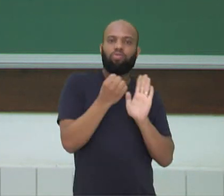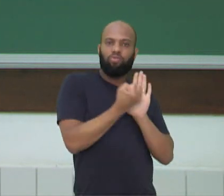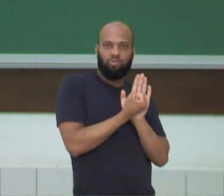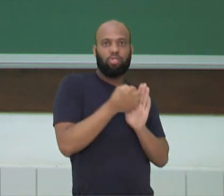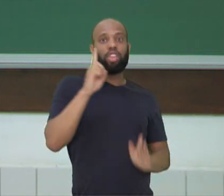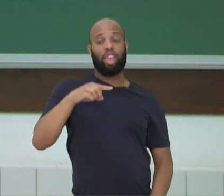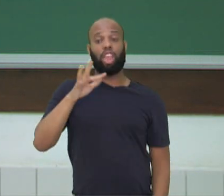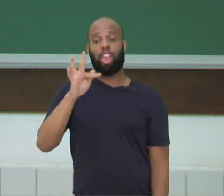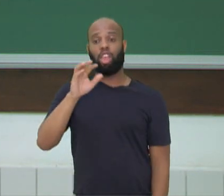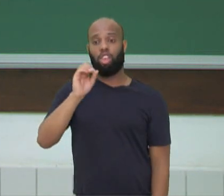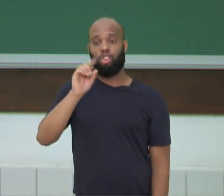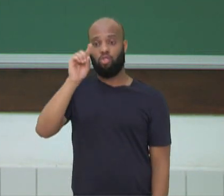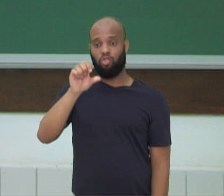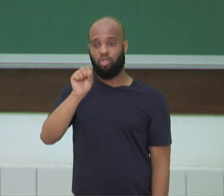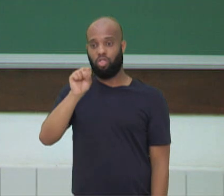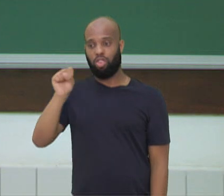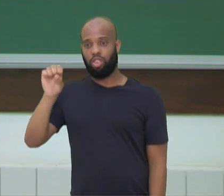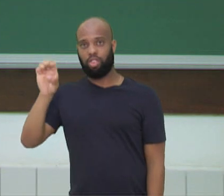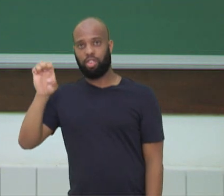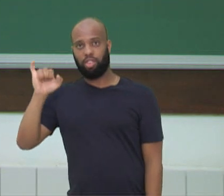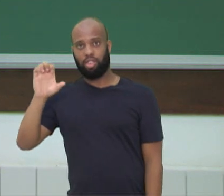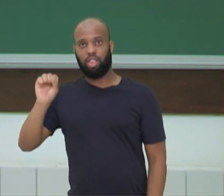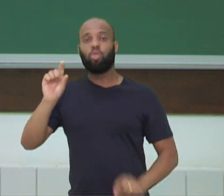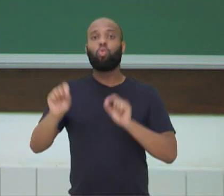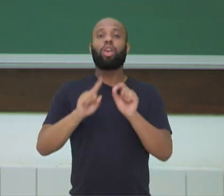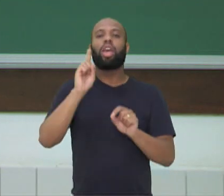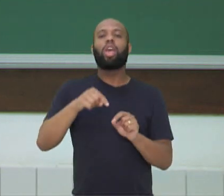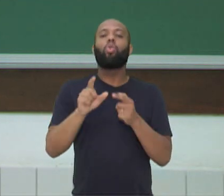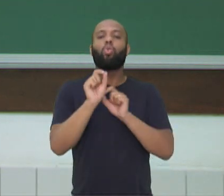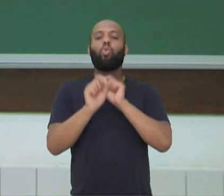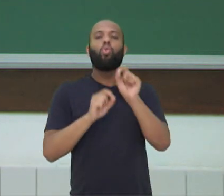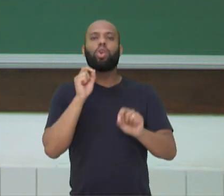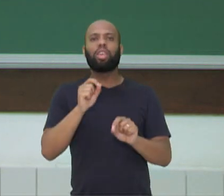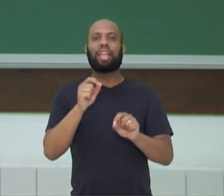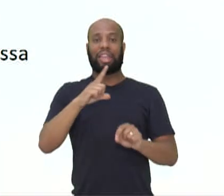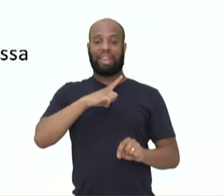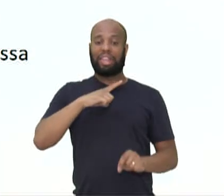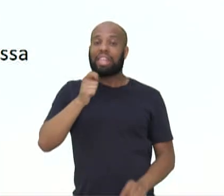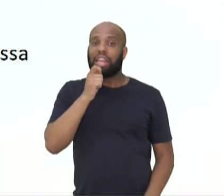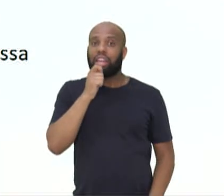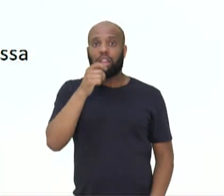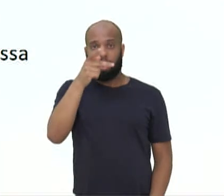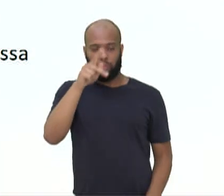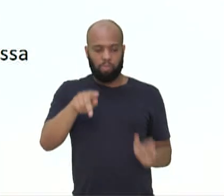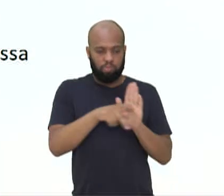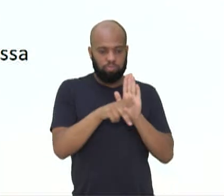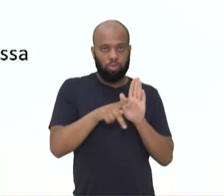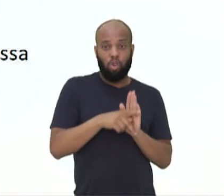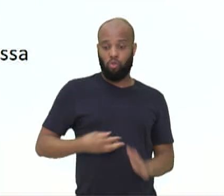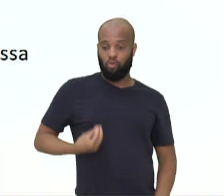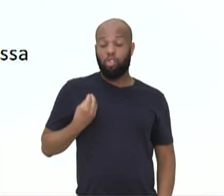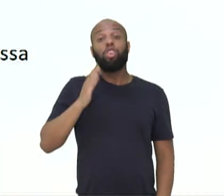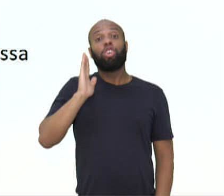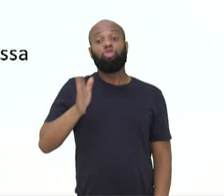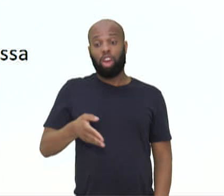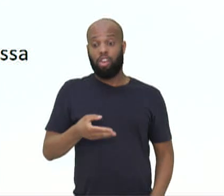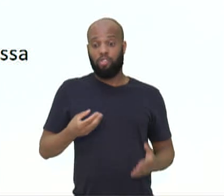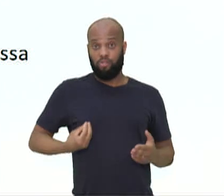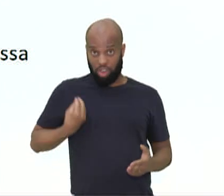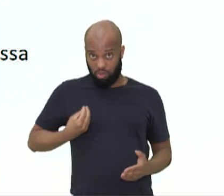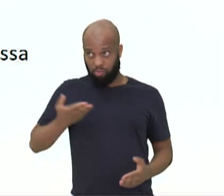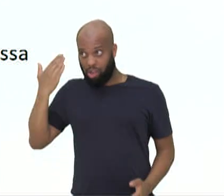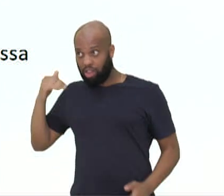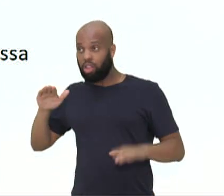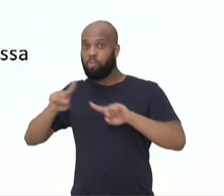restos, vestígios de um ser que já viveu. A terceira parte é